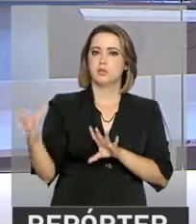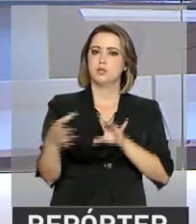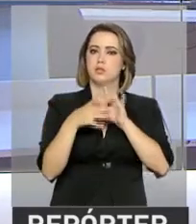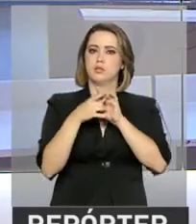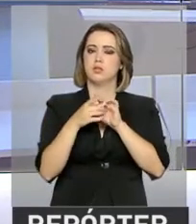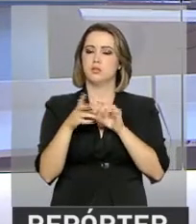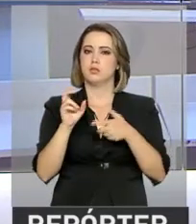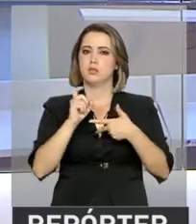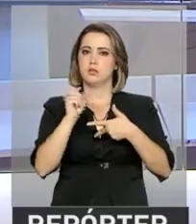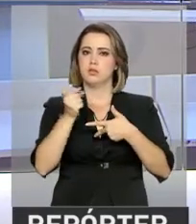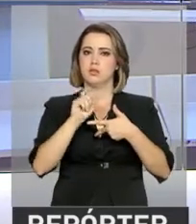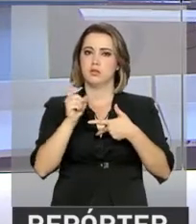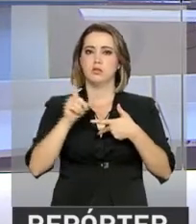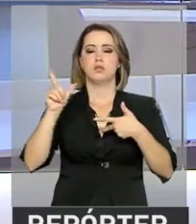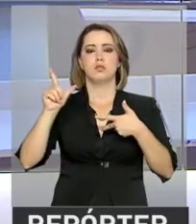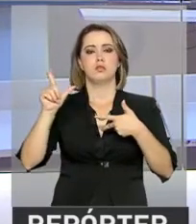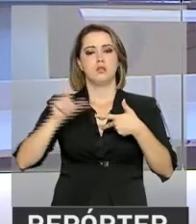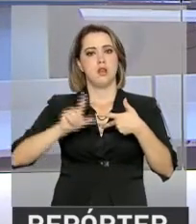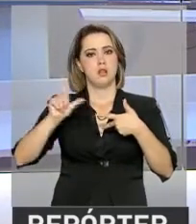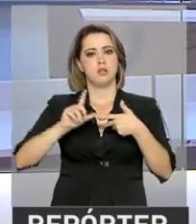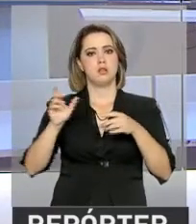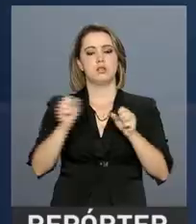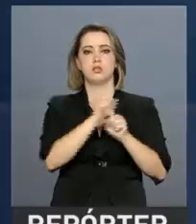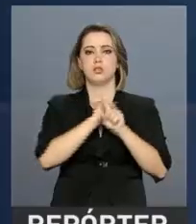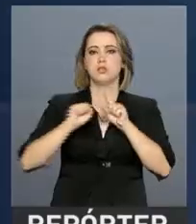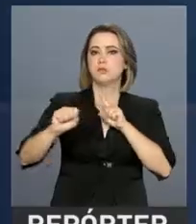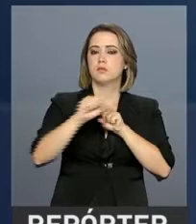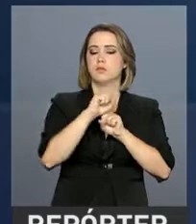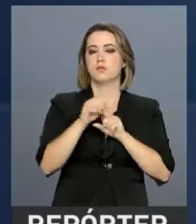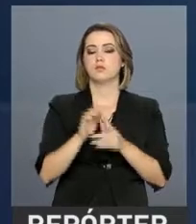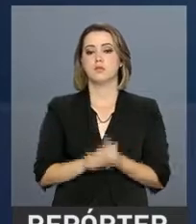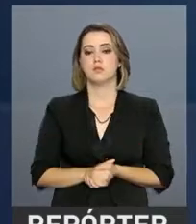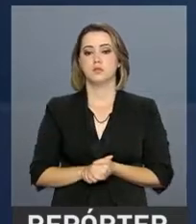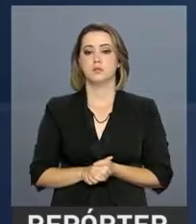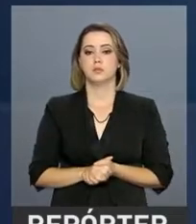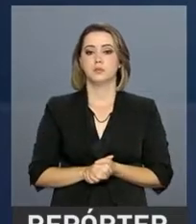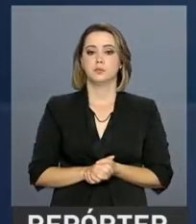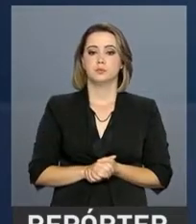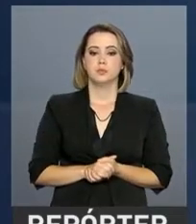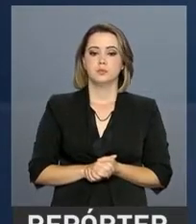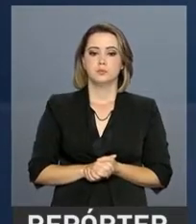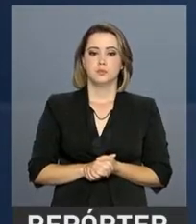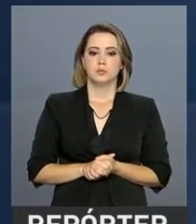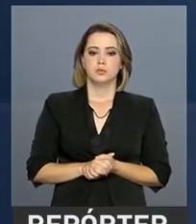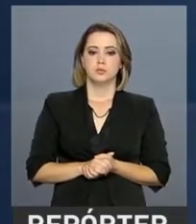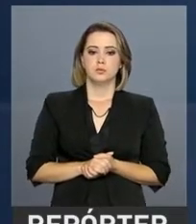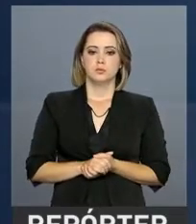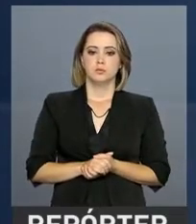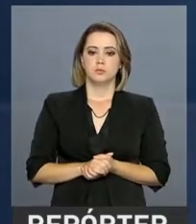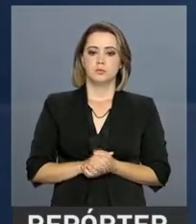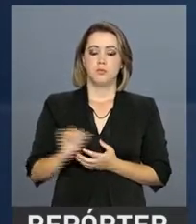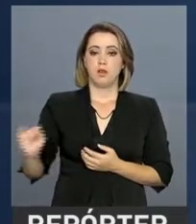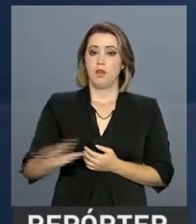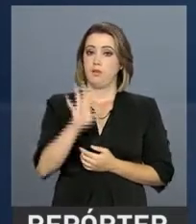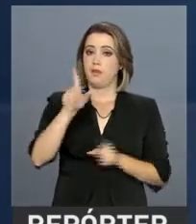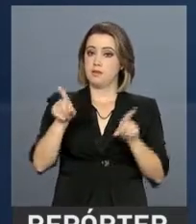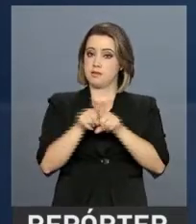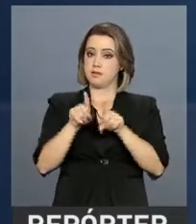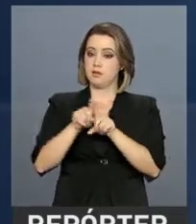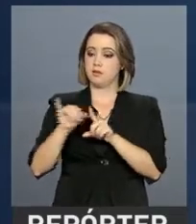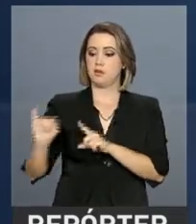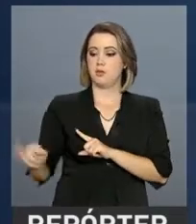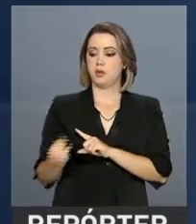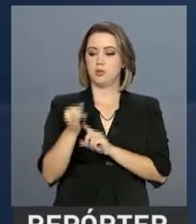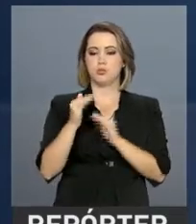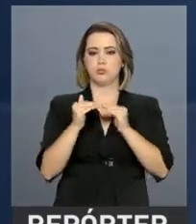executivo ingresso ea sociedade inflação e os juros estão caindo a produção